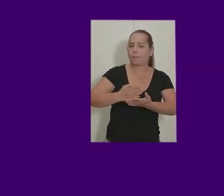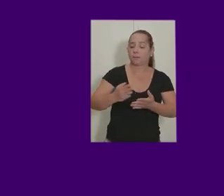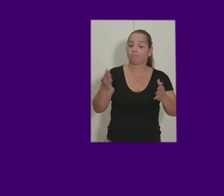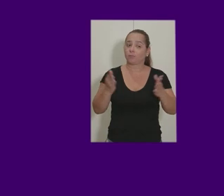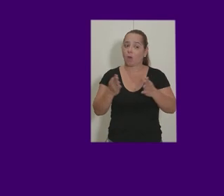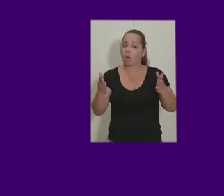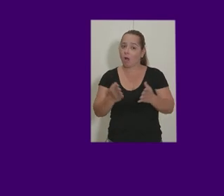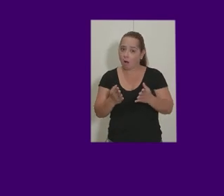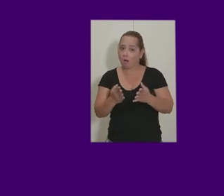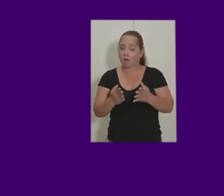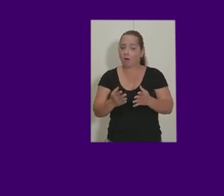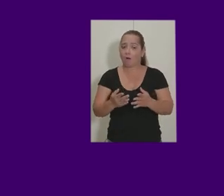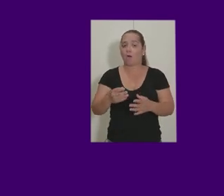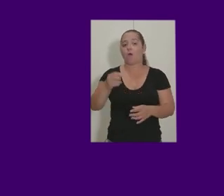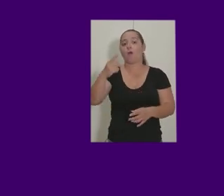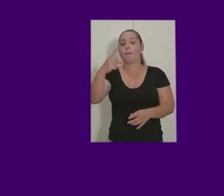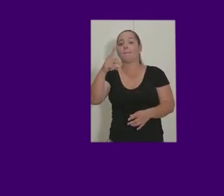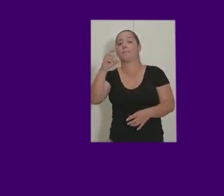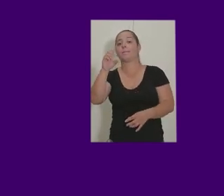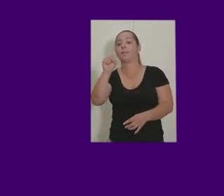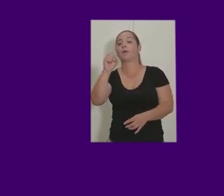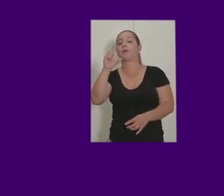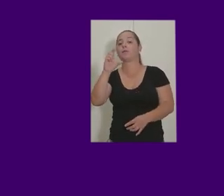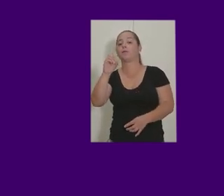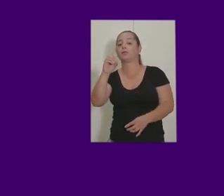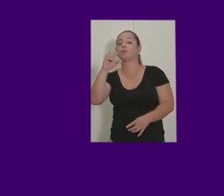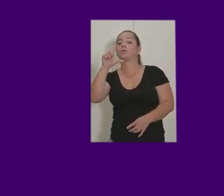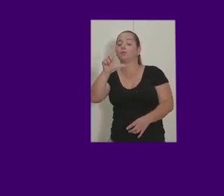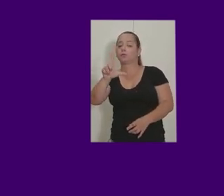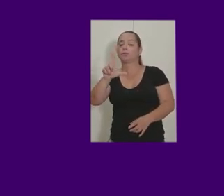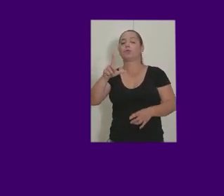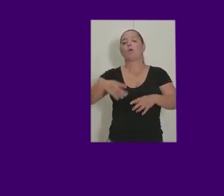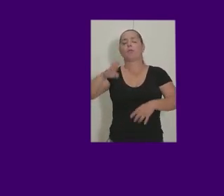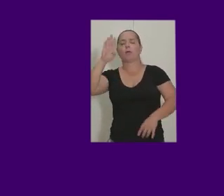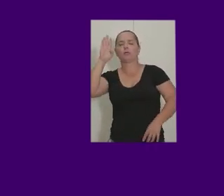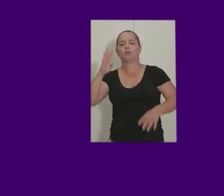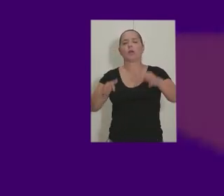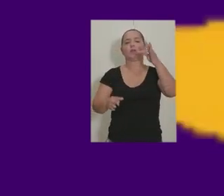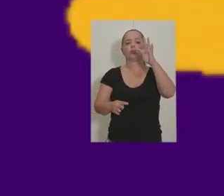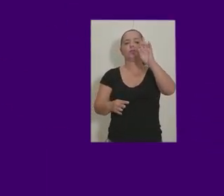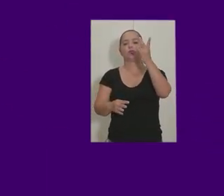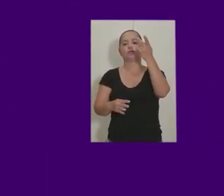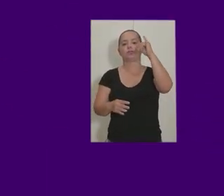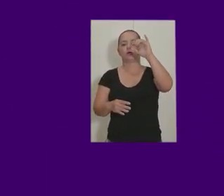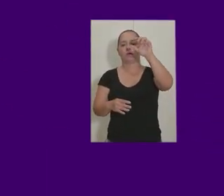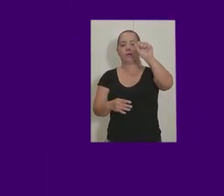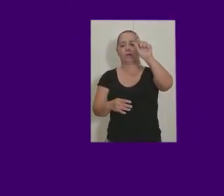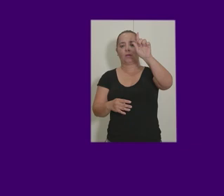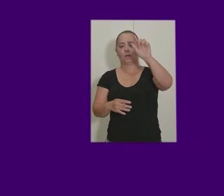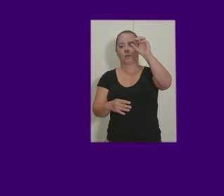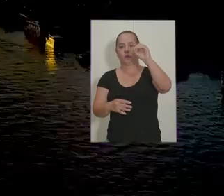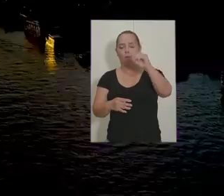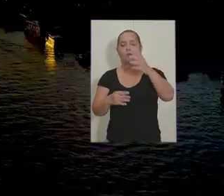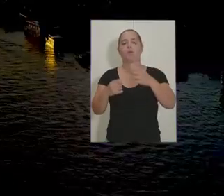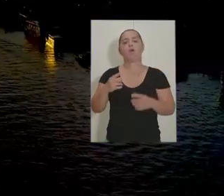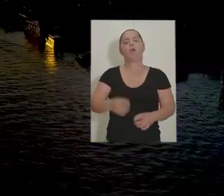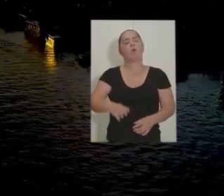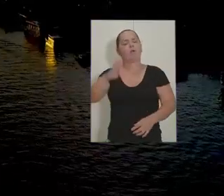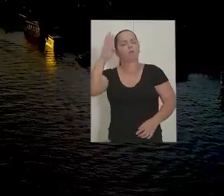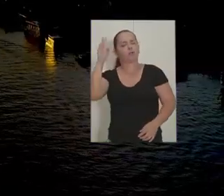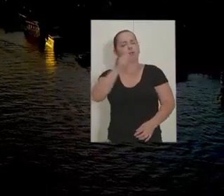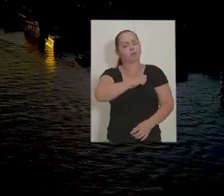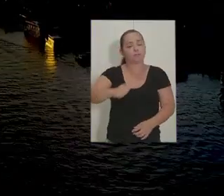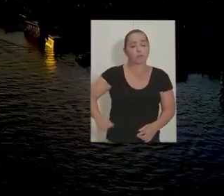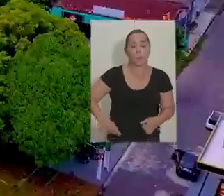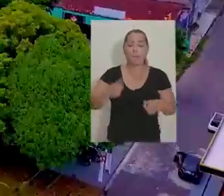Está começando agora o programa da Federação PSOL Rede, do candidato majoritário Thiago Bessa. Eu sou